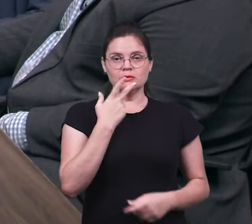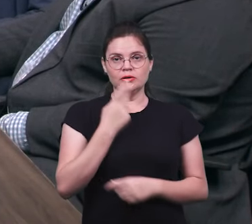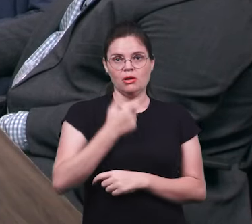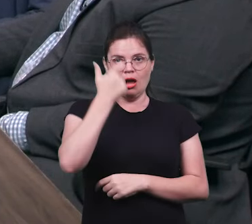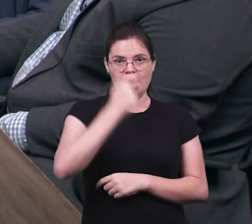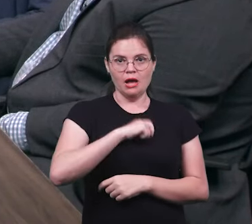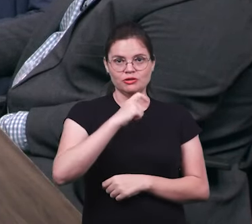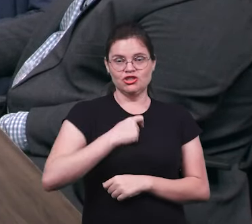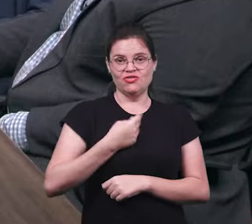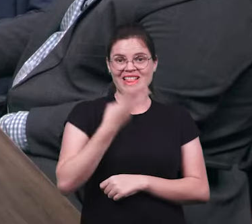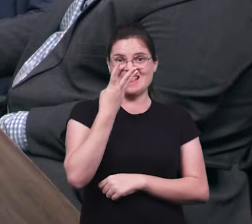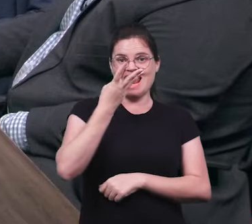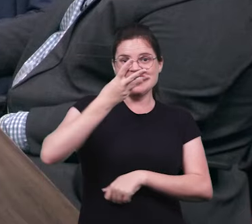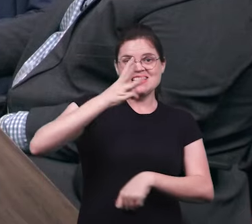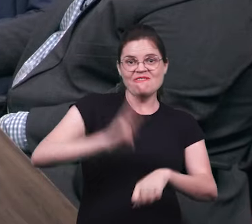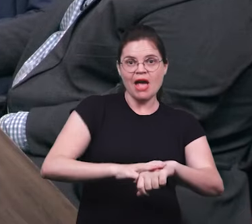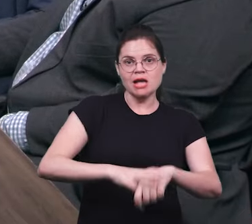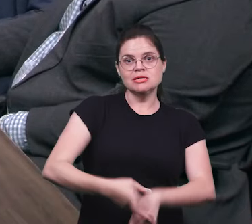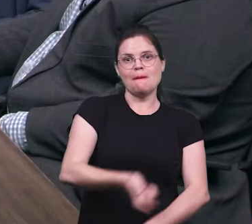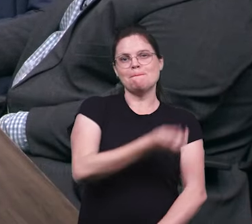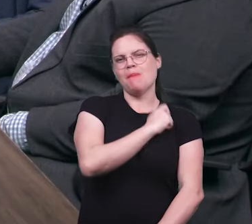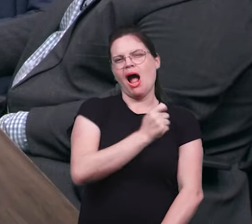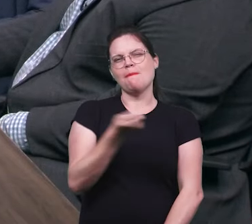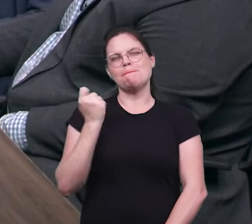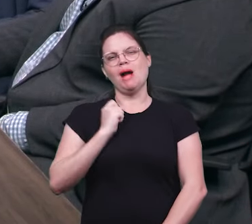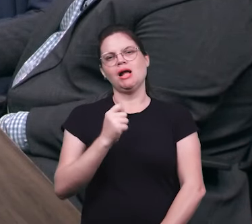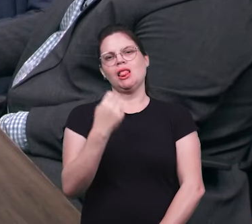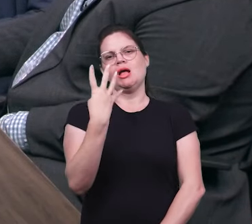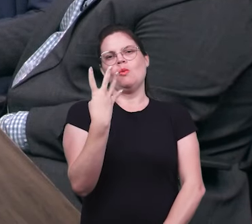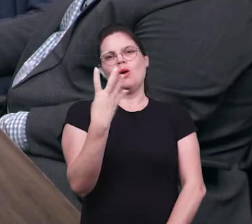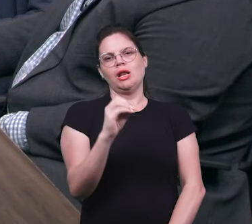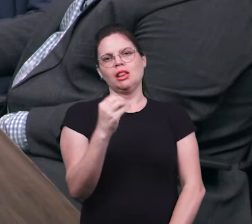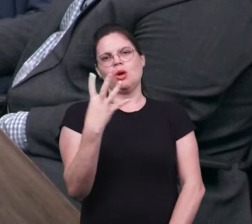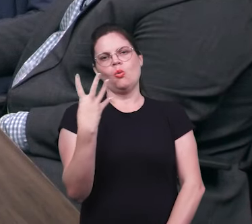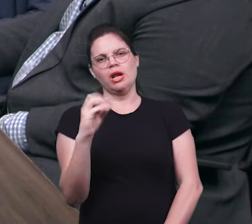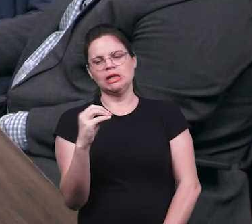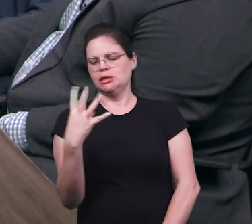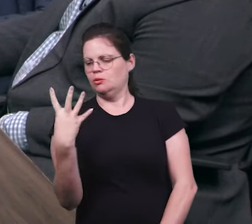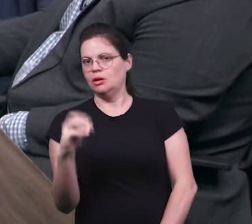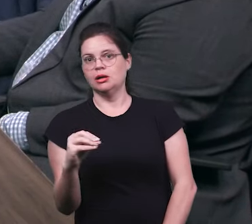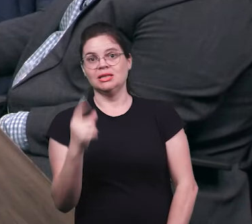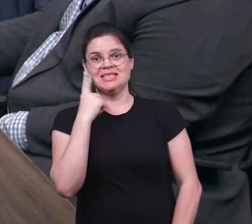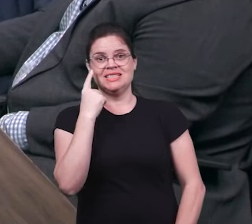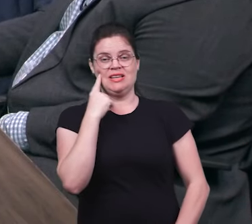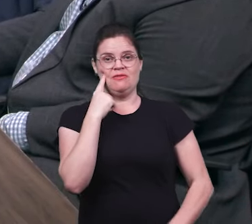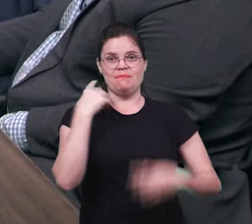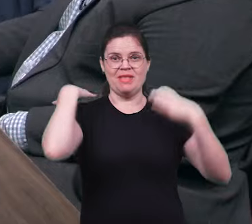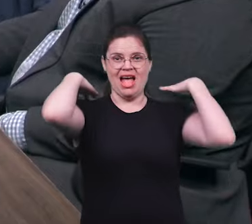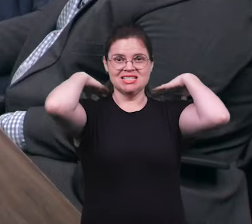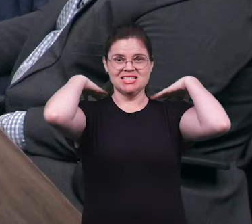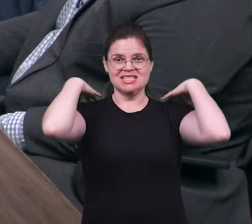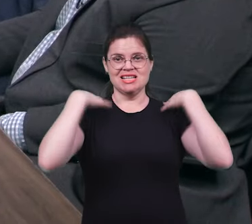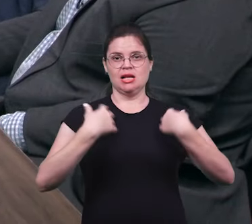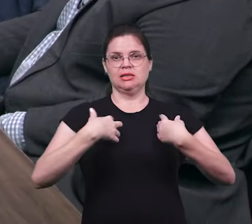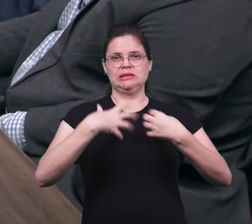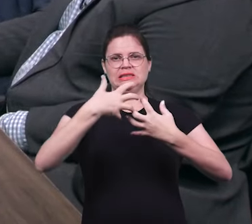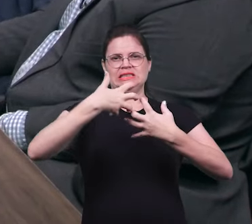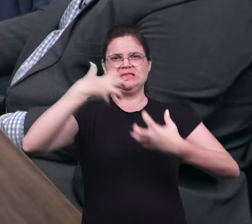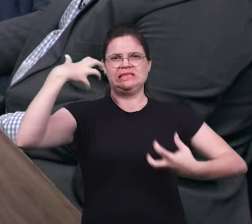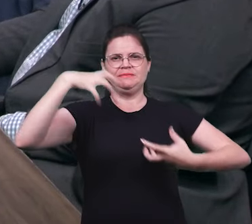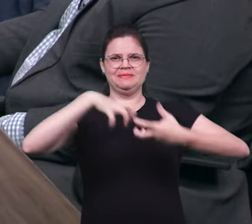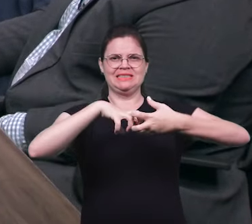de açoites. Era muito Que é 39 menos não, uma, né? E tem uma coisa, hein? Uma chicotada dessa, você saía com a pele toda saía com a pele toda rasgada.